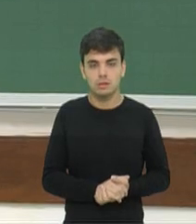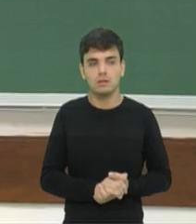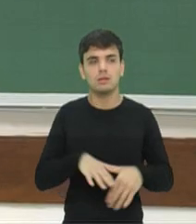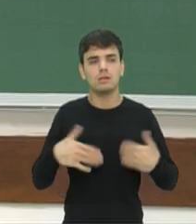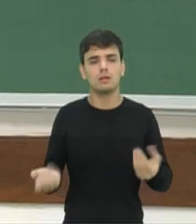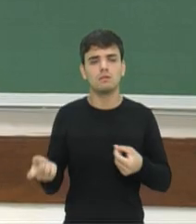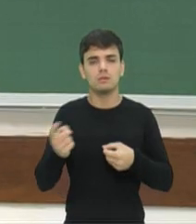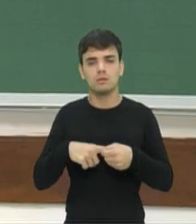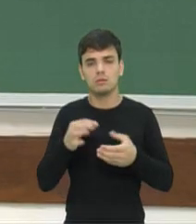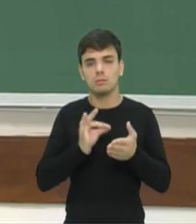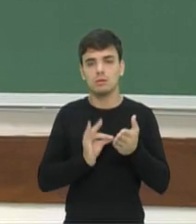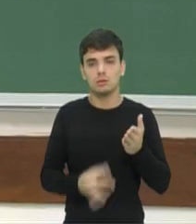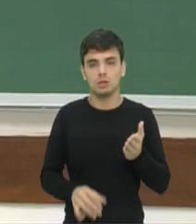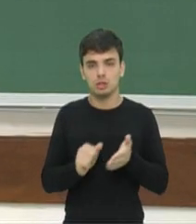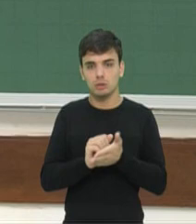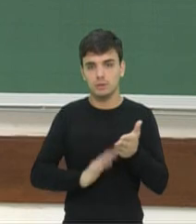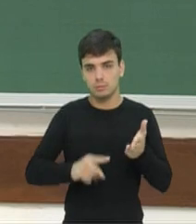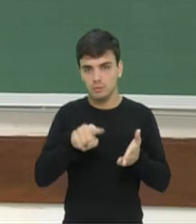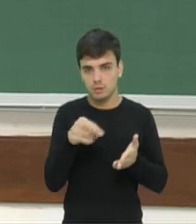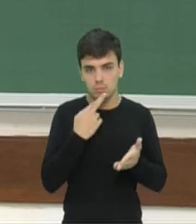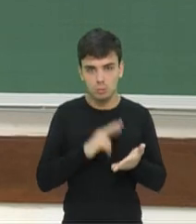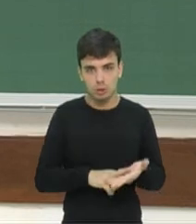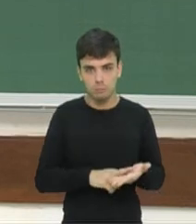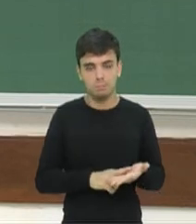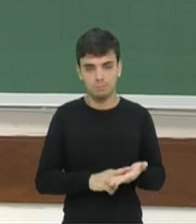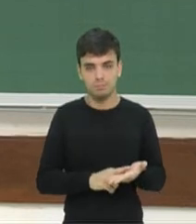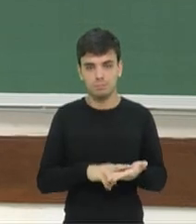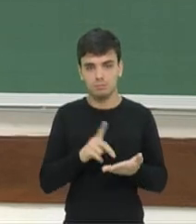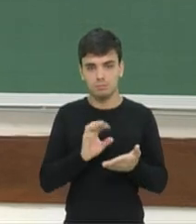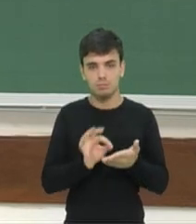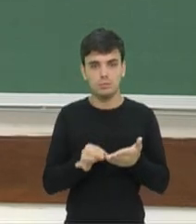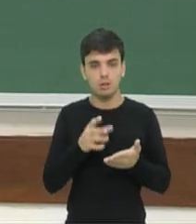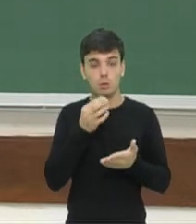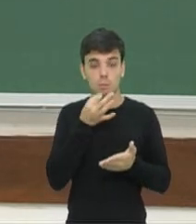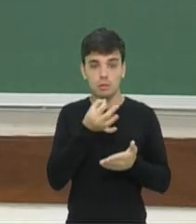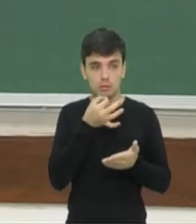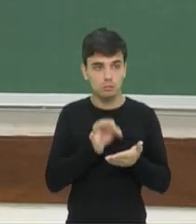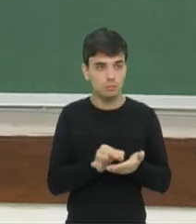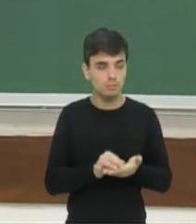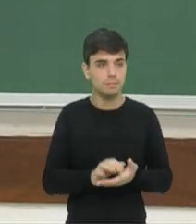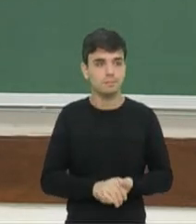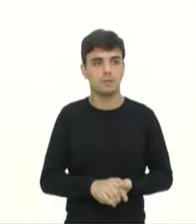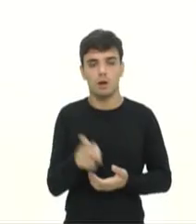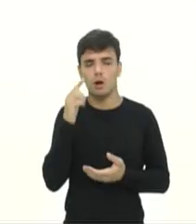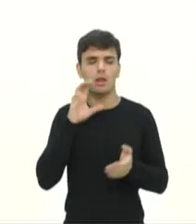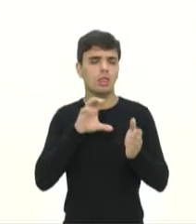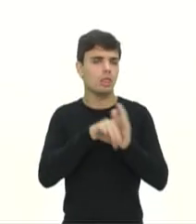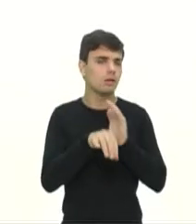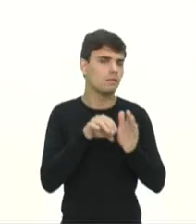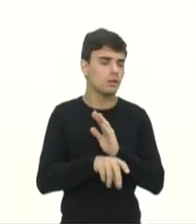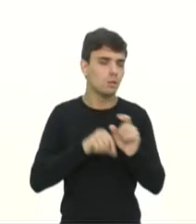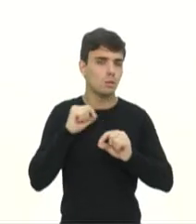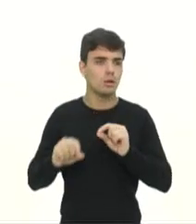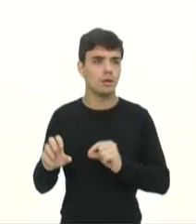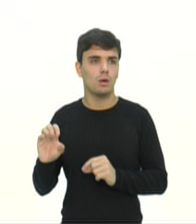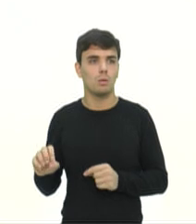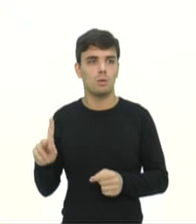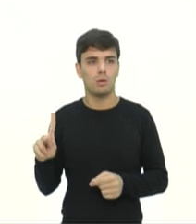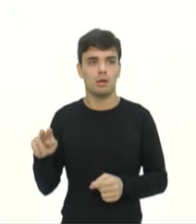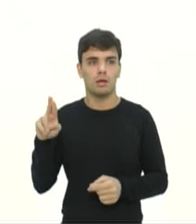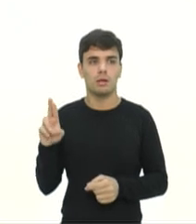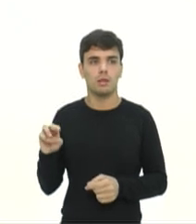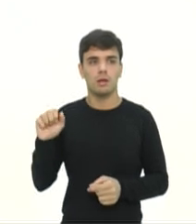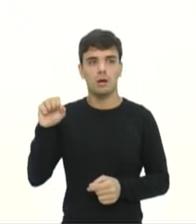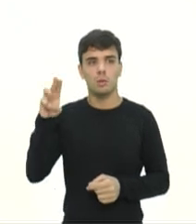Voltando então, pessoal, com a correção do exercício que tinha ficado aqui para vocês, exercício descritivo, que era o quê? Defina a Okinawa, a arte marcial que